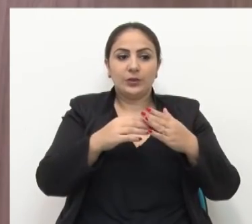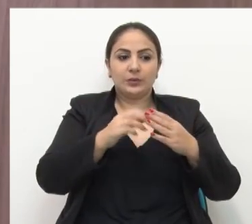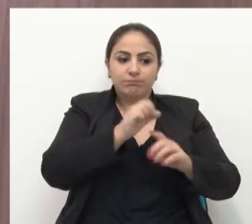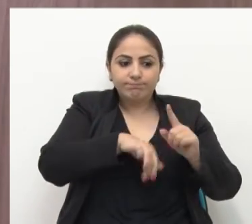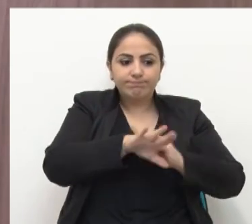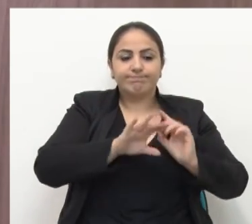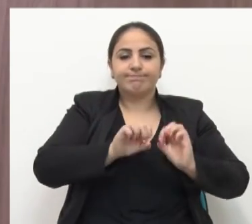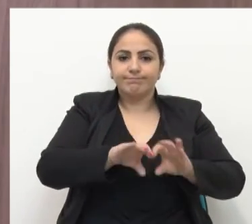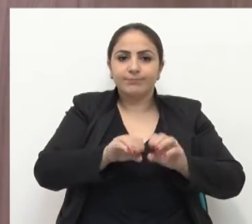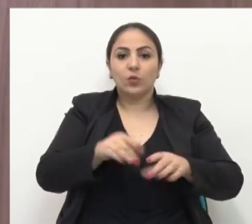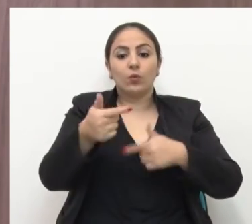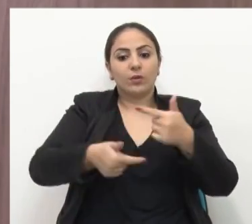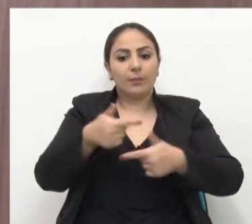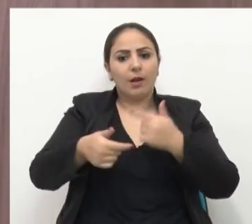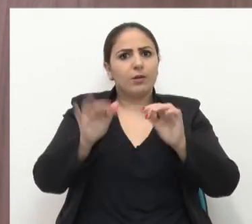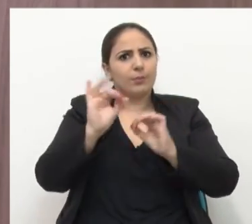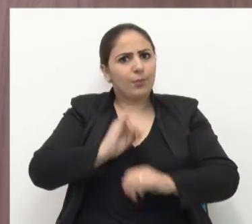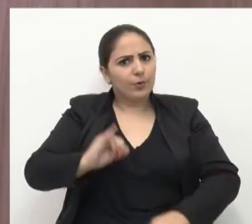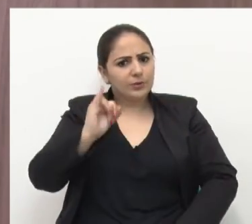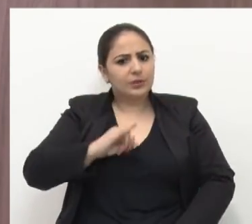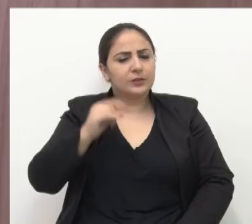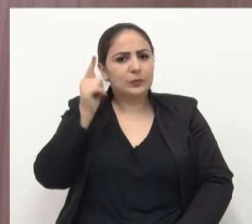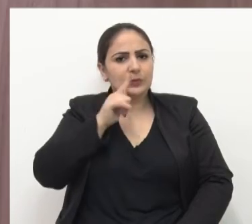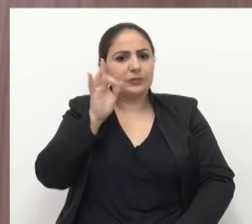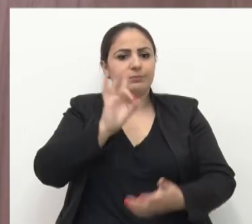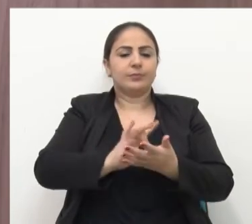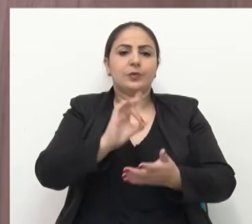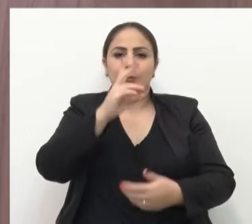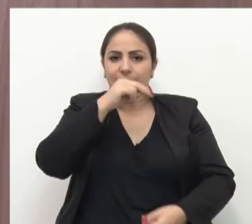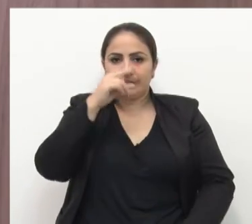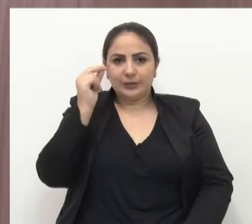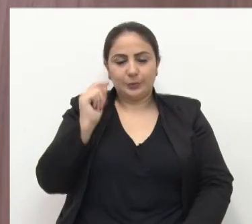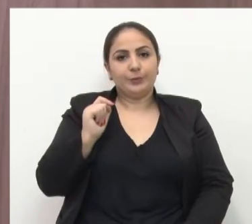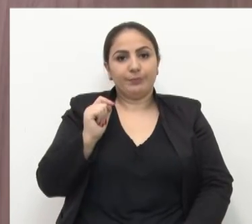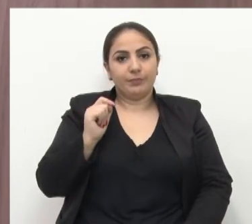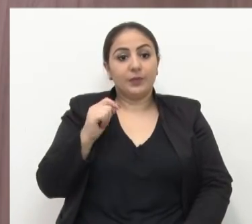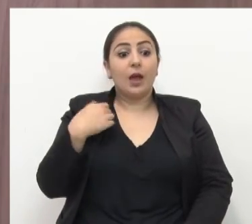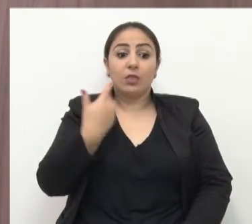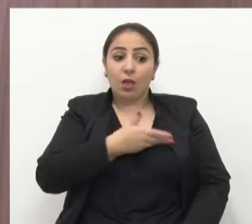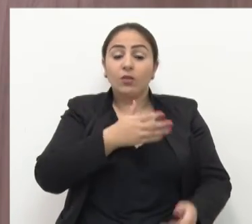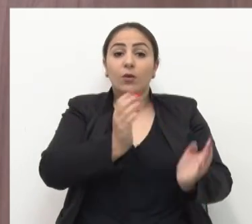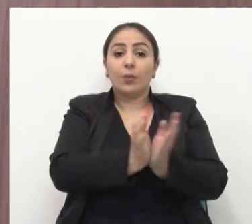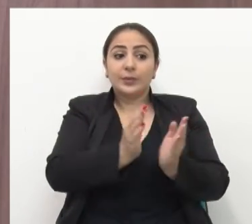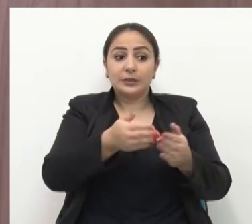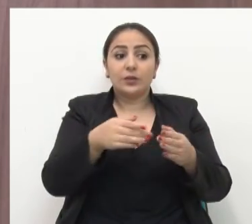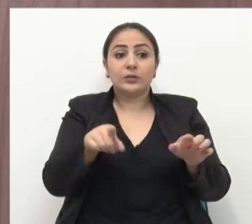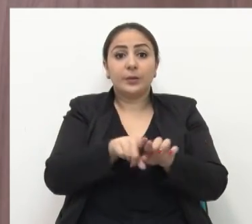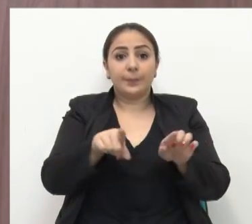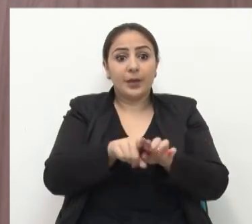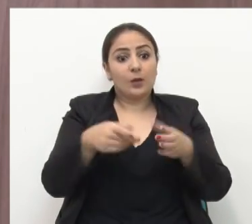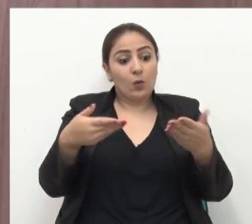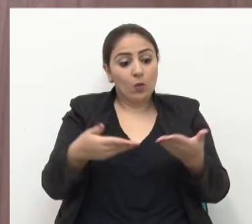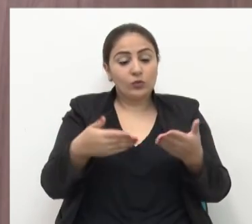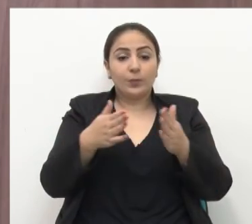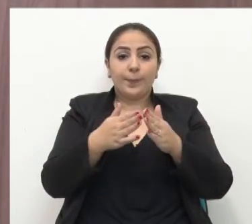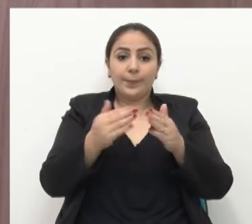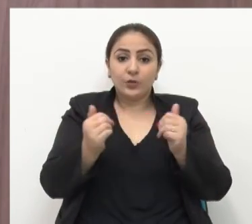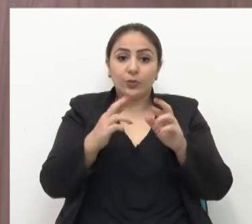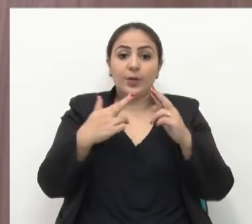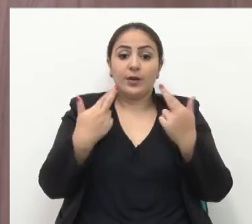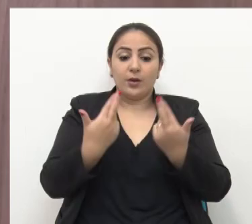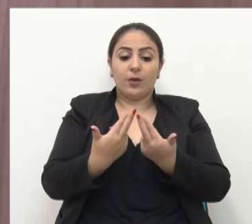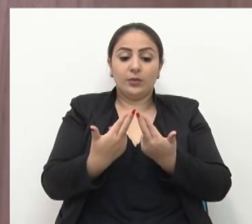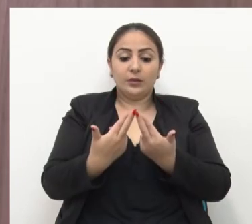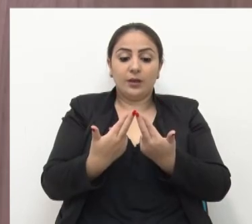socioeducativo que também um serviço importante que em breve estará em vigor aqui no nosso município ea nossa comissão também hoje solicitou uma